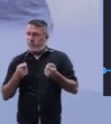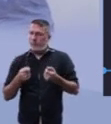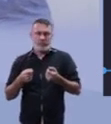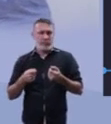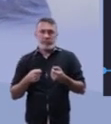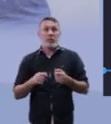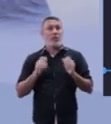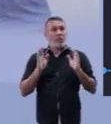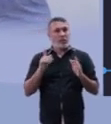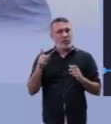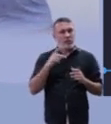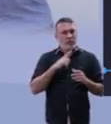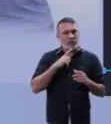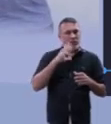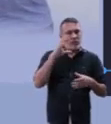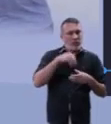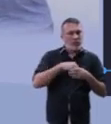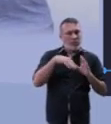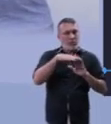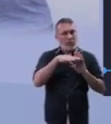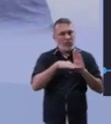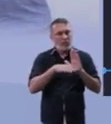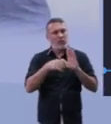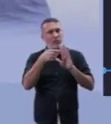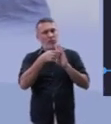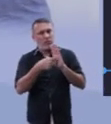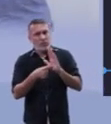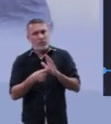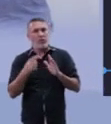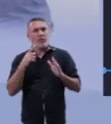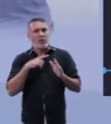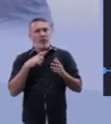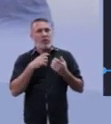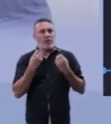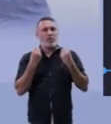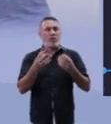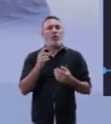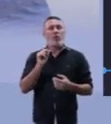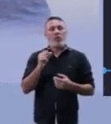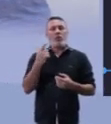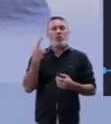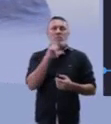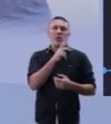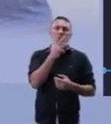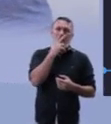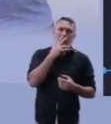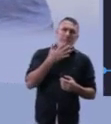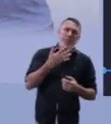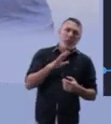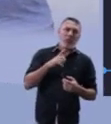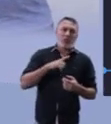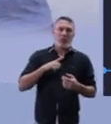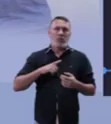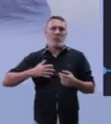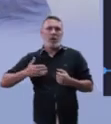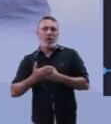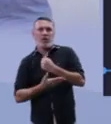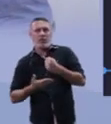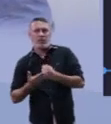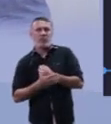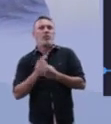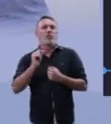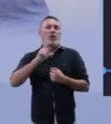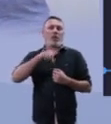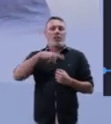fazer esse controle de dados. Mas pelo programa que ela está fornecendo, ele consegue mais ou menos ter uma